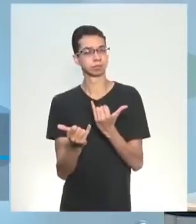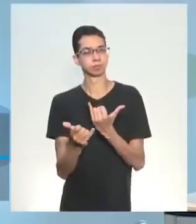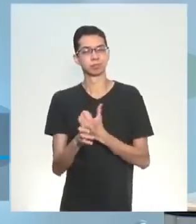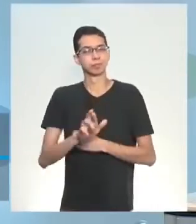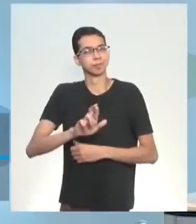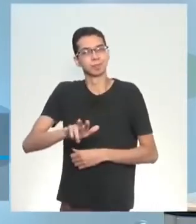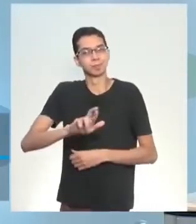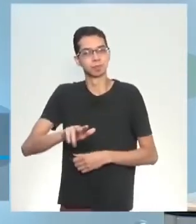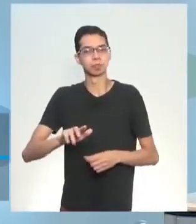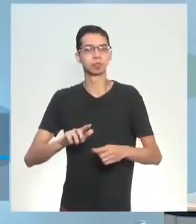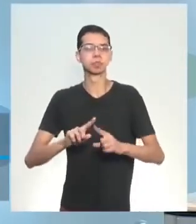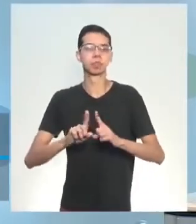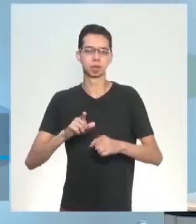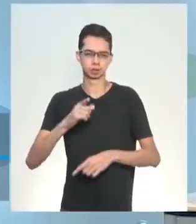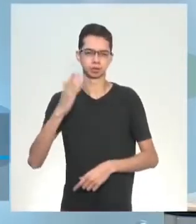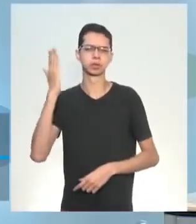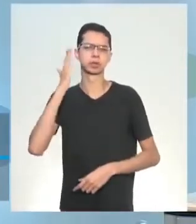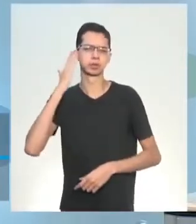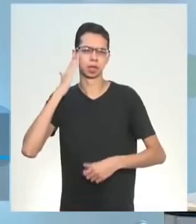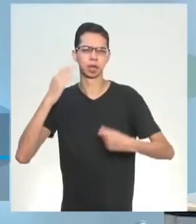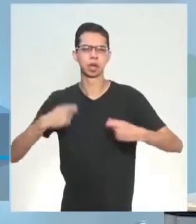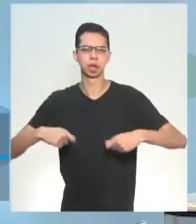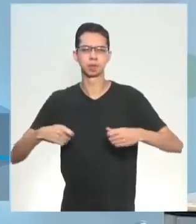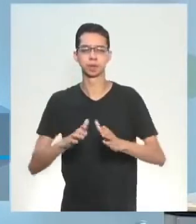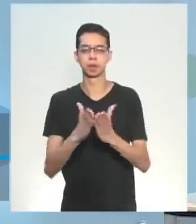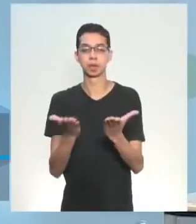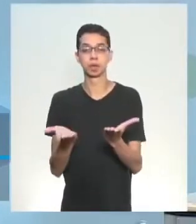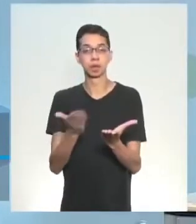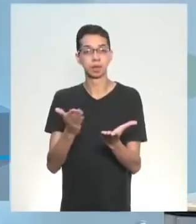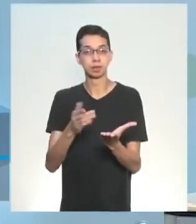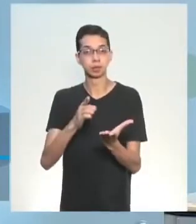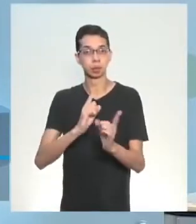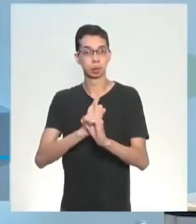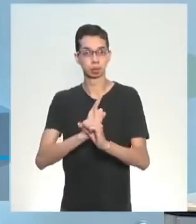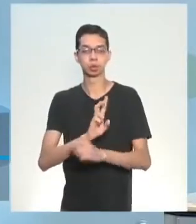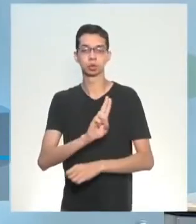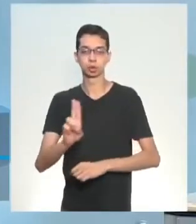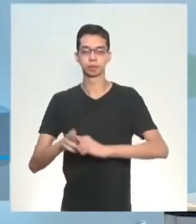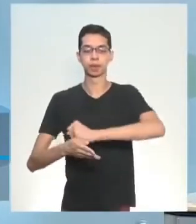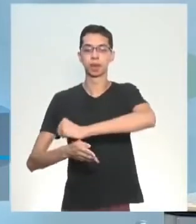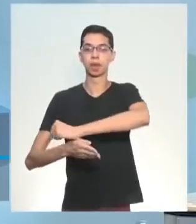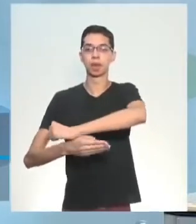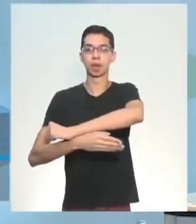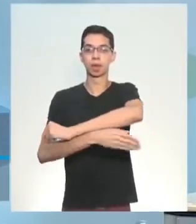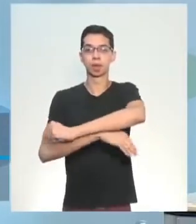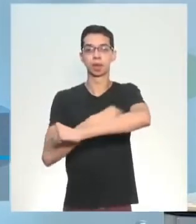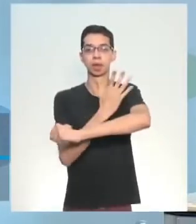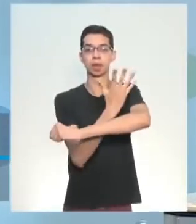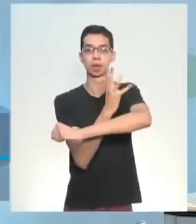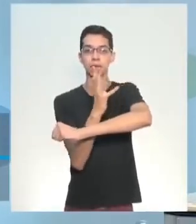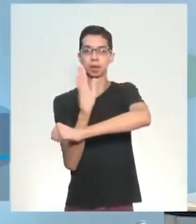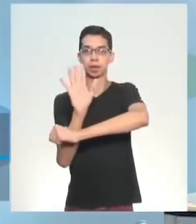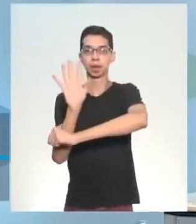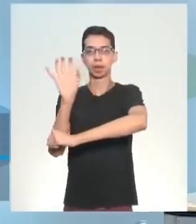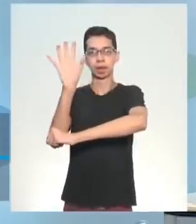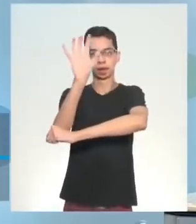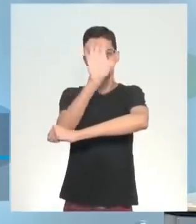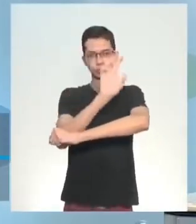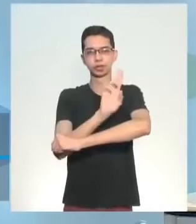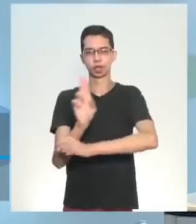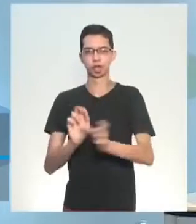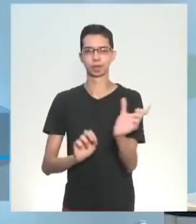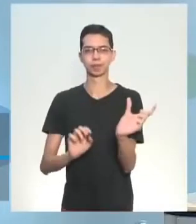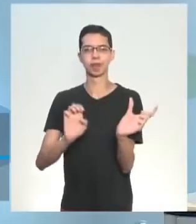aqui. Mas é bom você saber que você encontra em livros tanto como ecossistemas brasileiros, como biomas brasileiros. Tá? Mas a definição